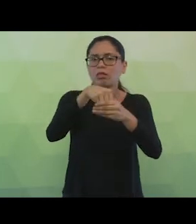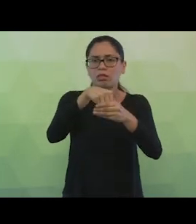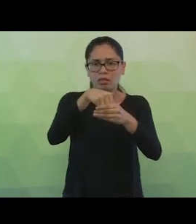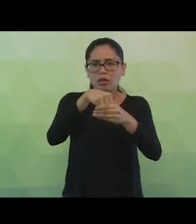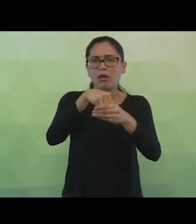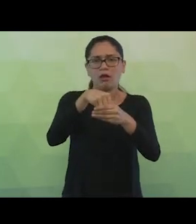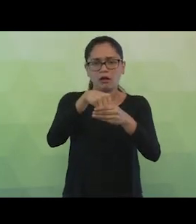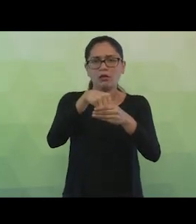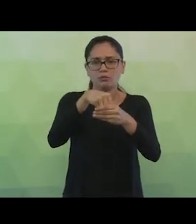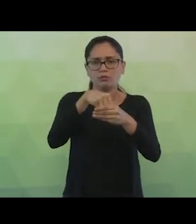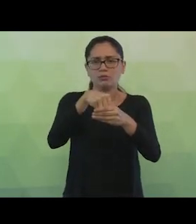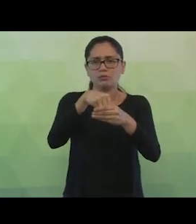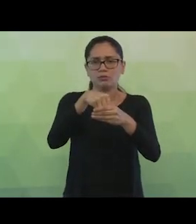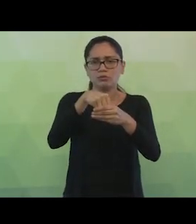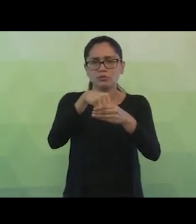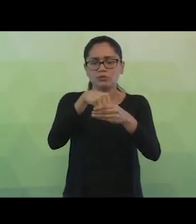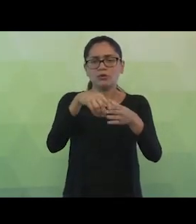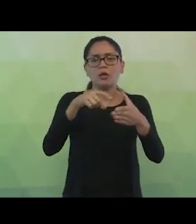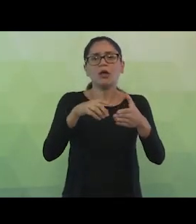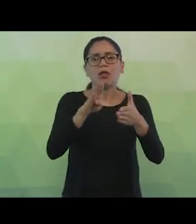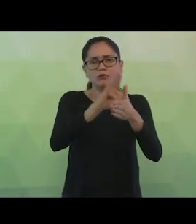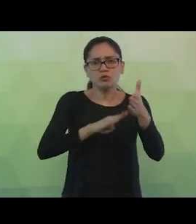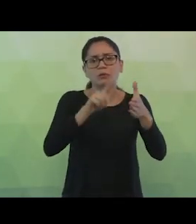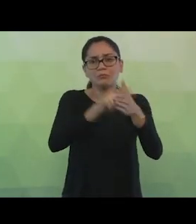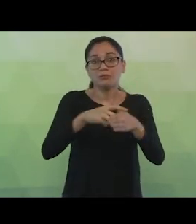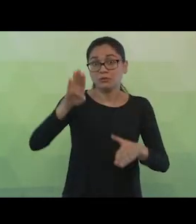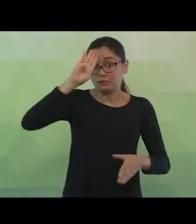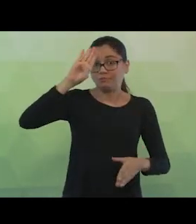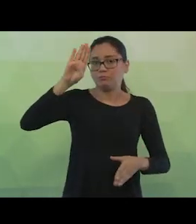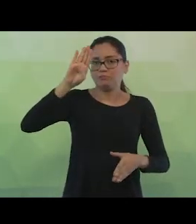aqui dentro desta função principal.